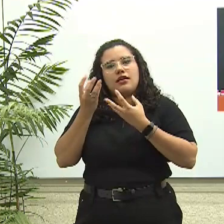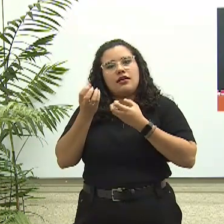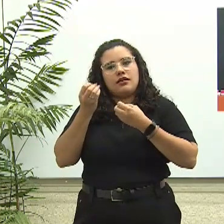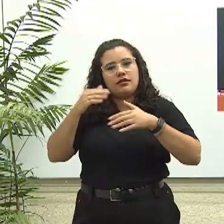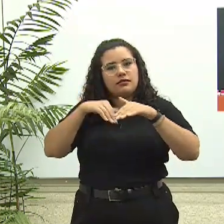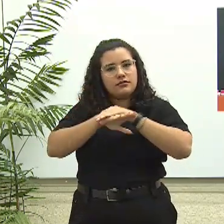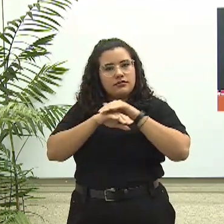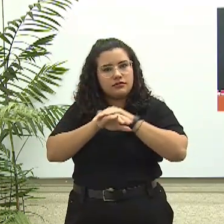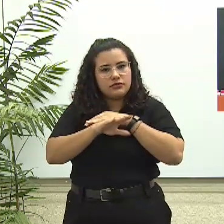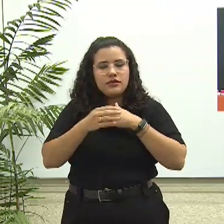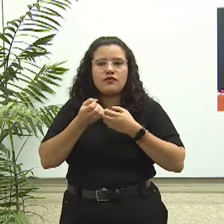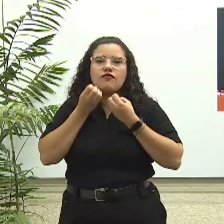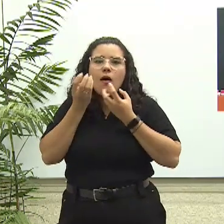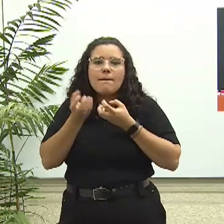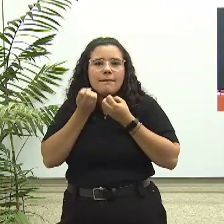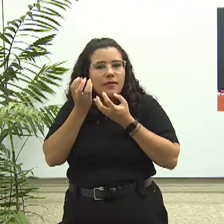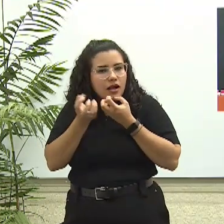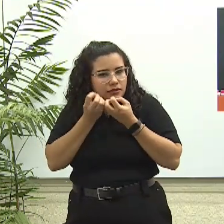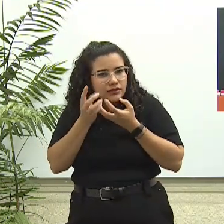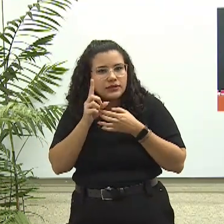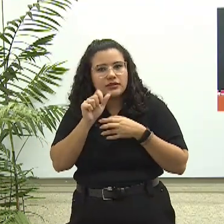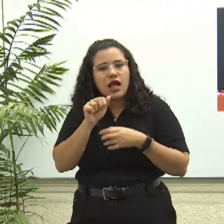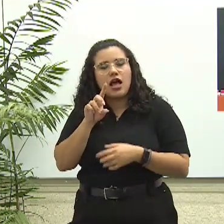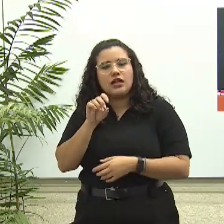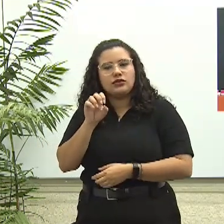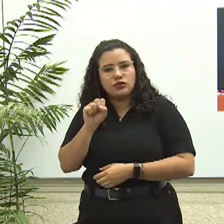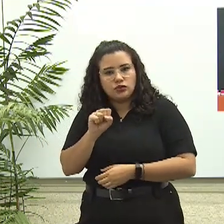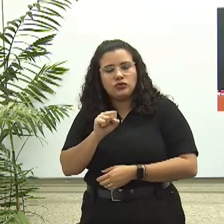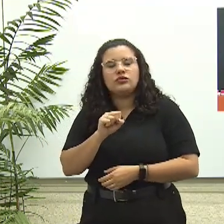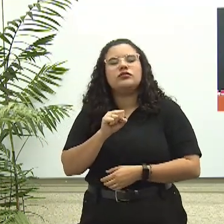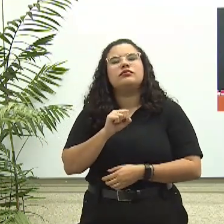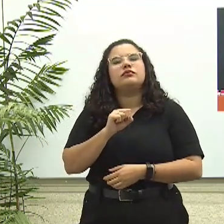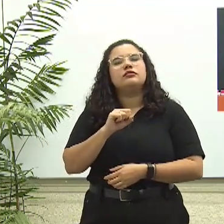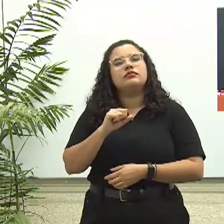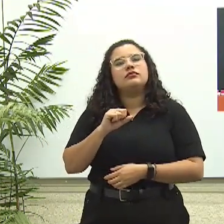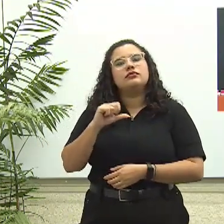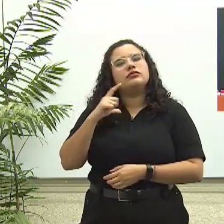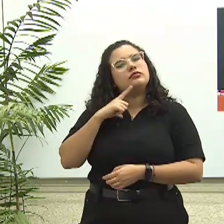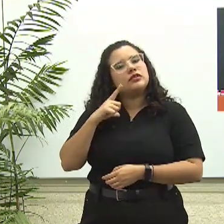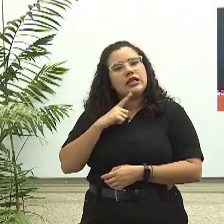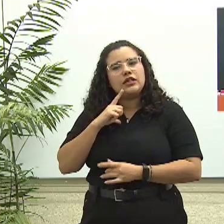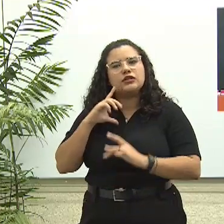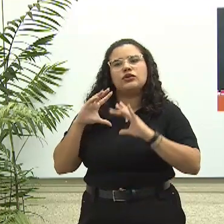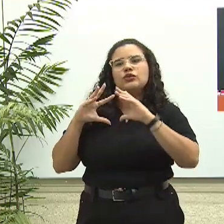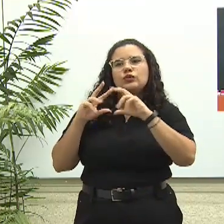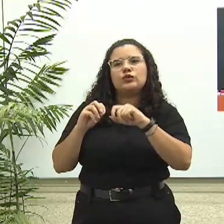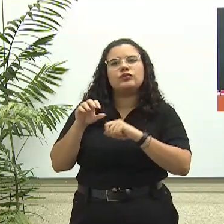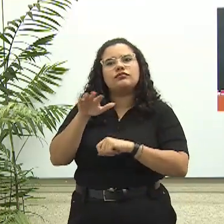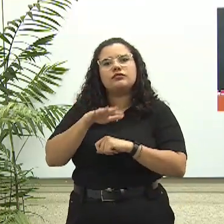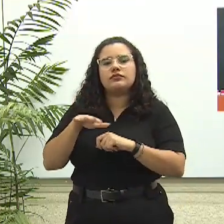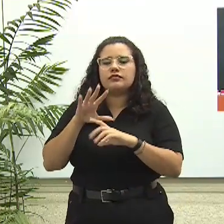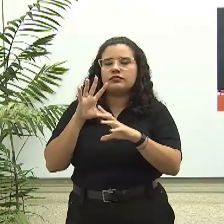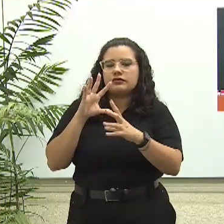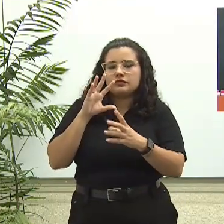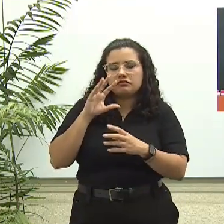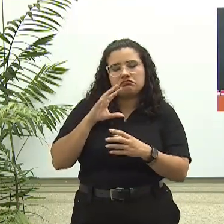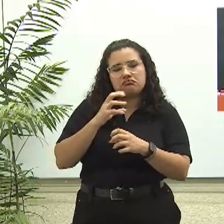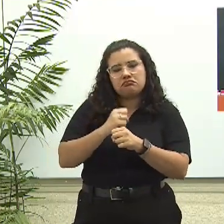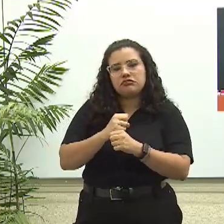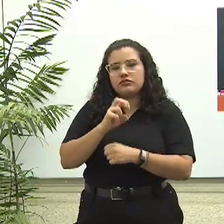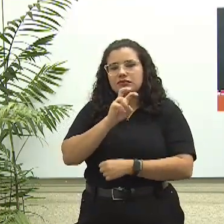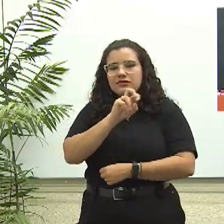central de dados um armazém de dados que tem em geral ali 500.000